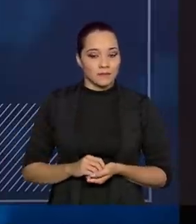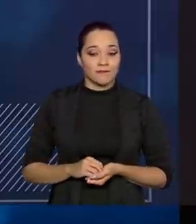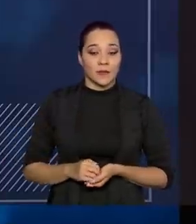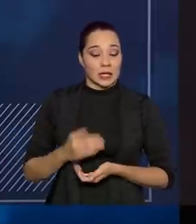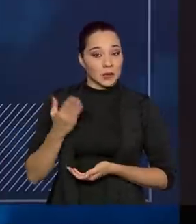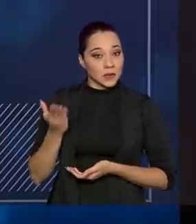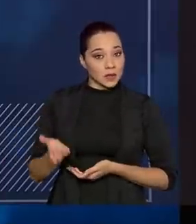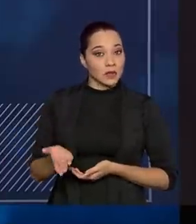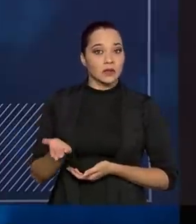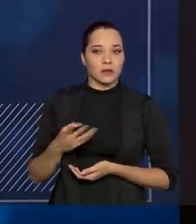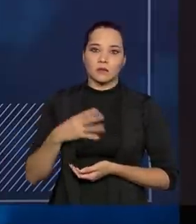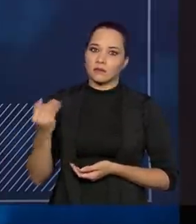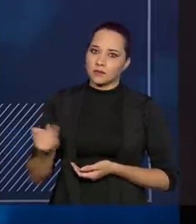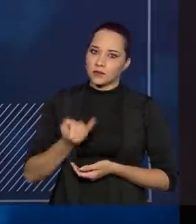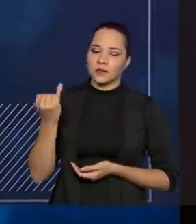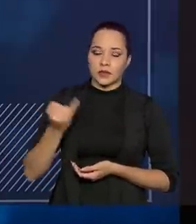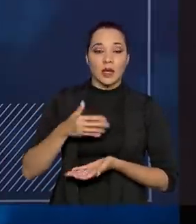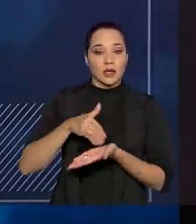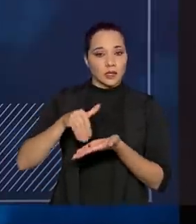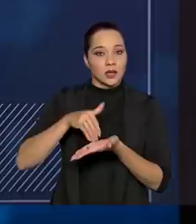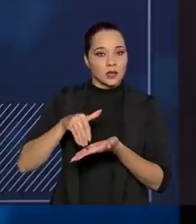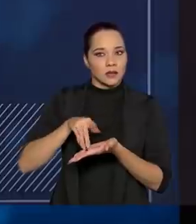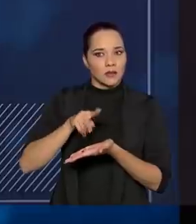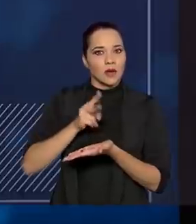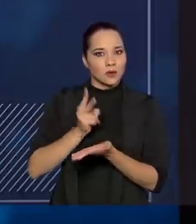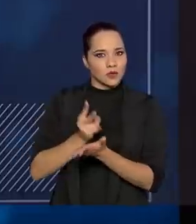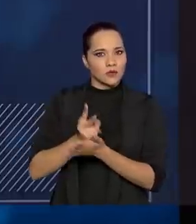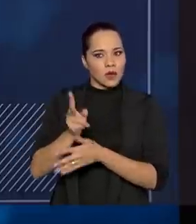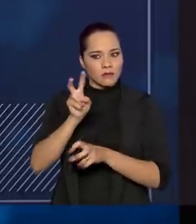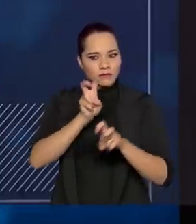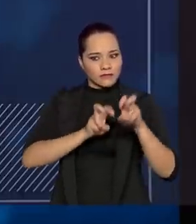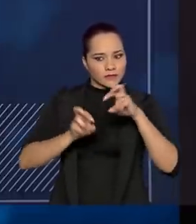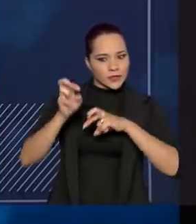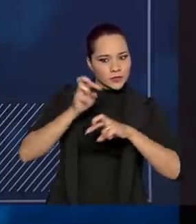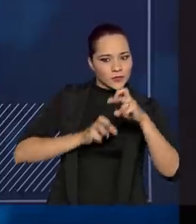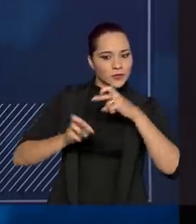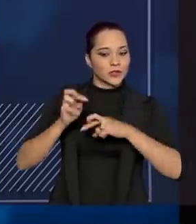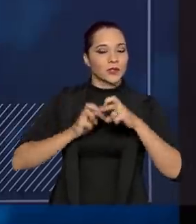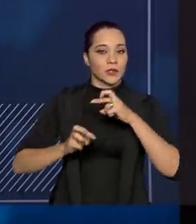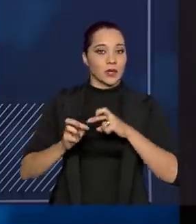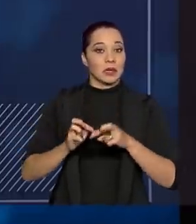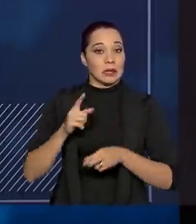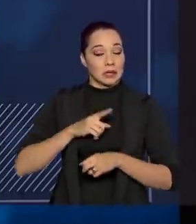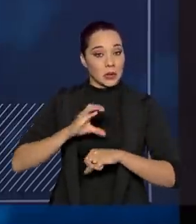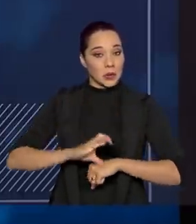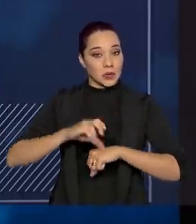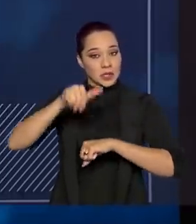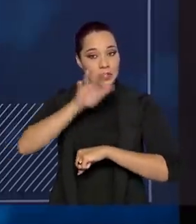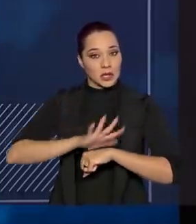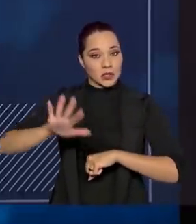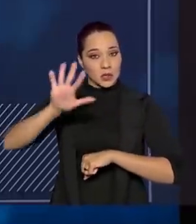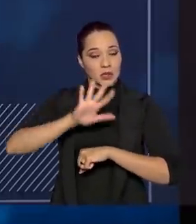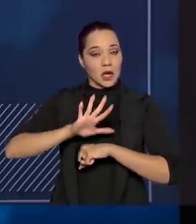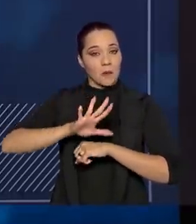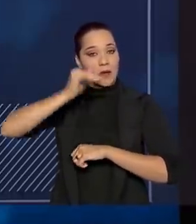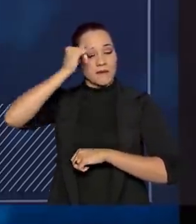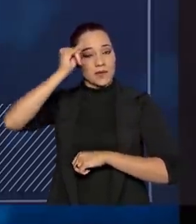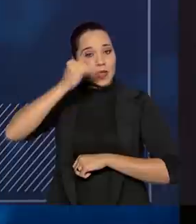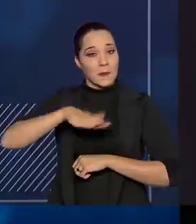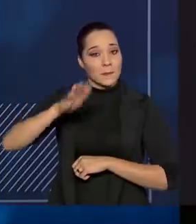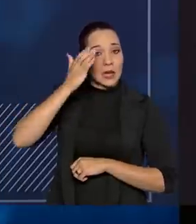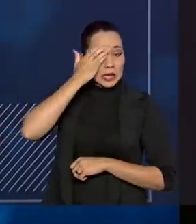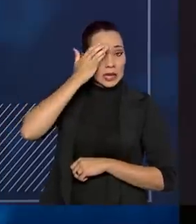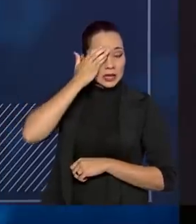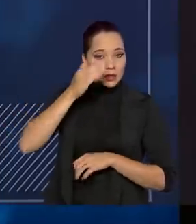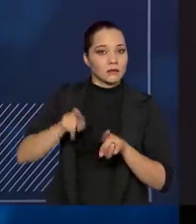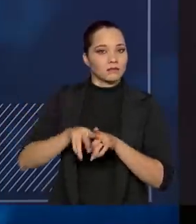é uma questão muito importante. A Secretaria vai continuar monitorando esses casos. Temos, né, o Conselho Nacional de Combate à Pirataria, que é importante também